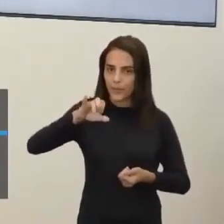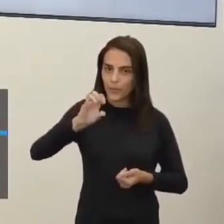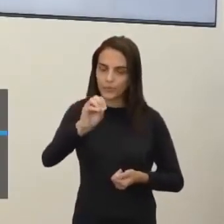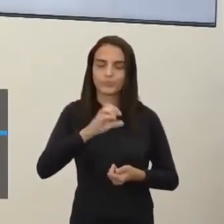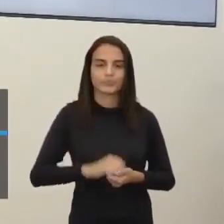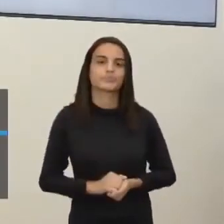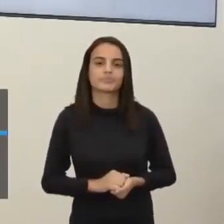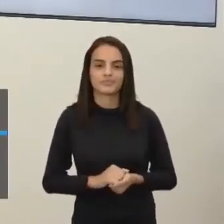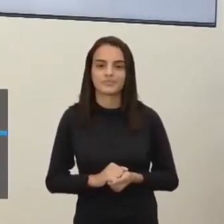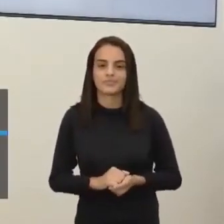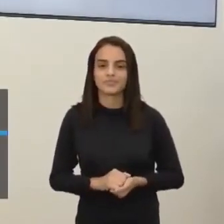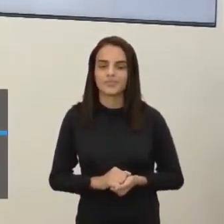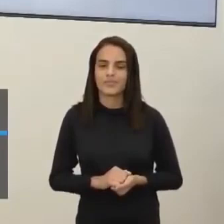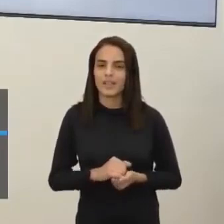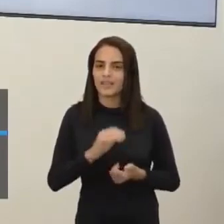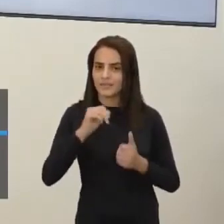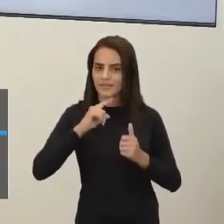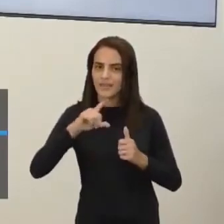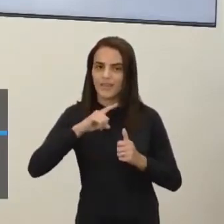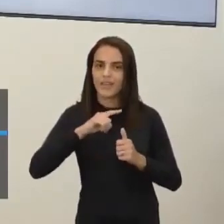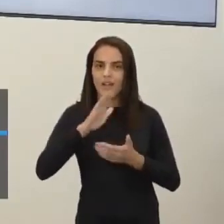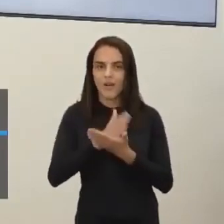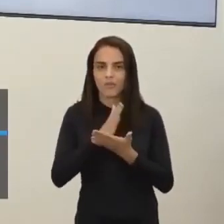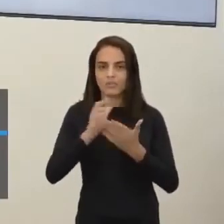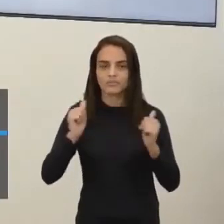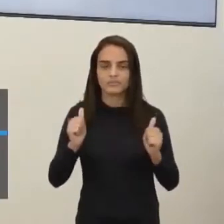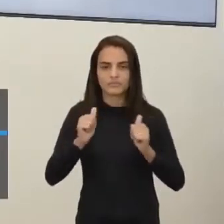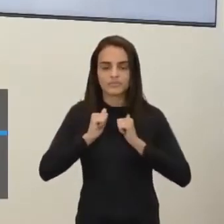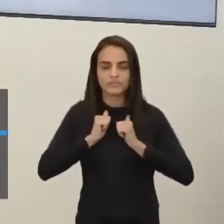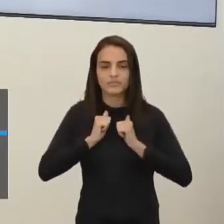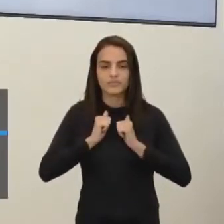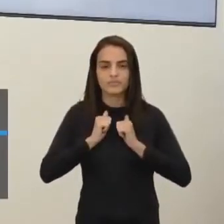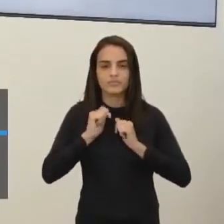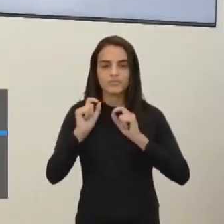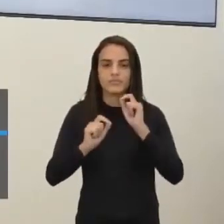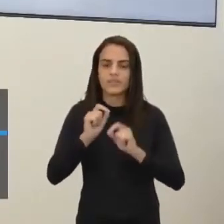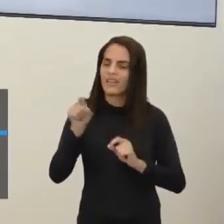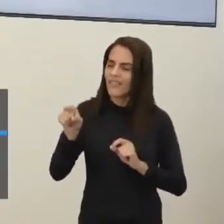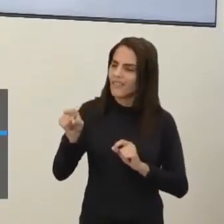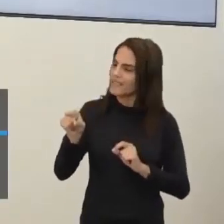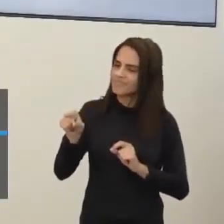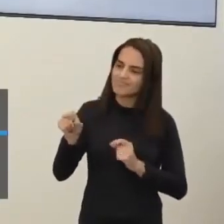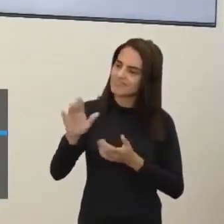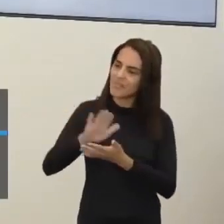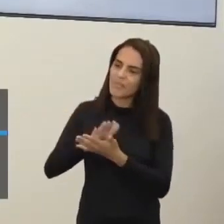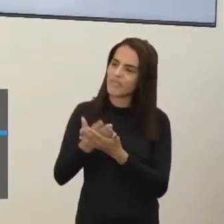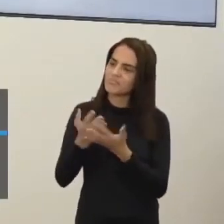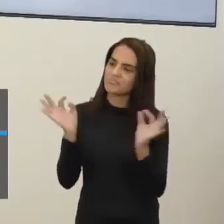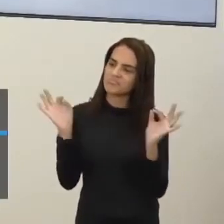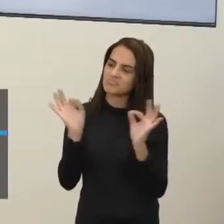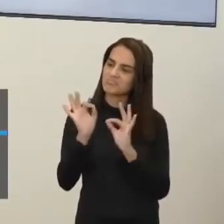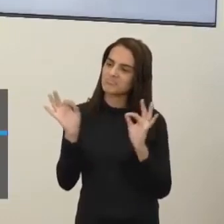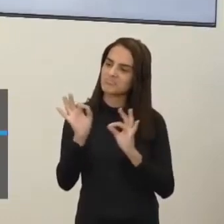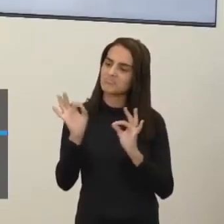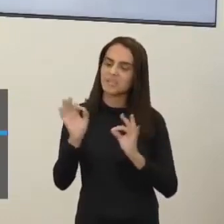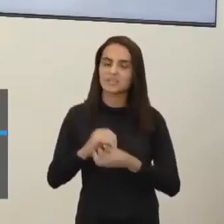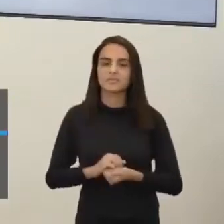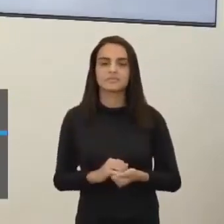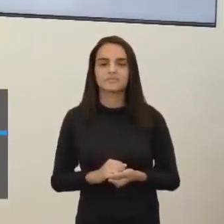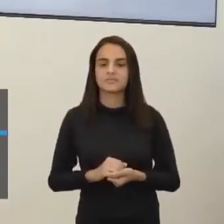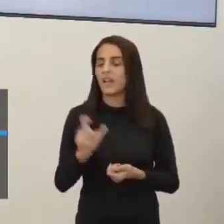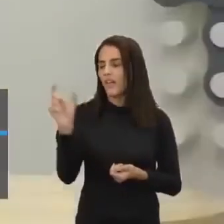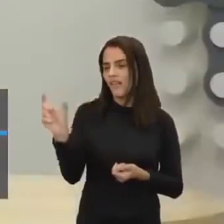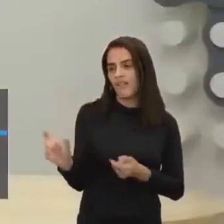tem alguns atores que você fala assim, ó, esse aí, ele não está interpretando nada, porque ele só está sendo ele mesmo. Não